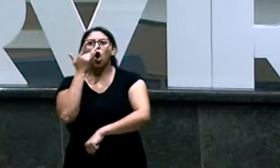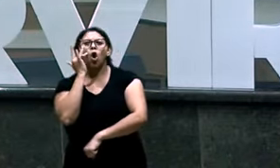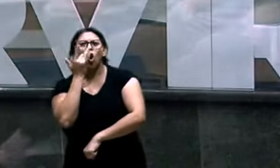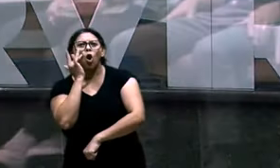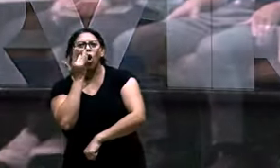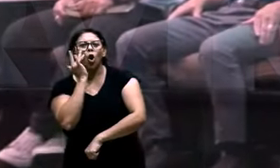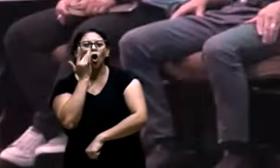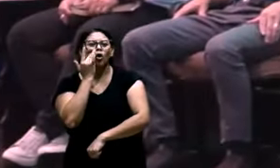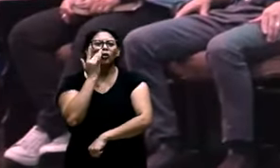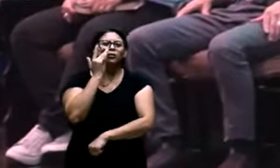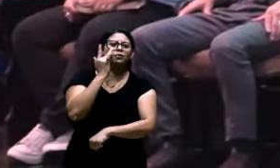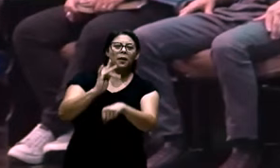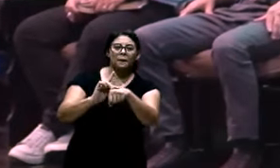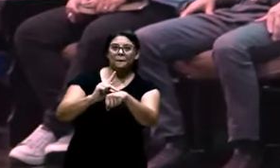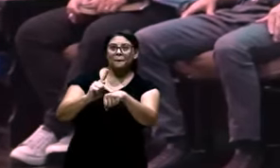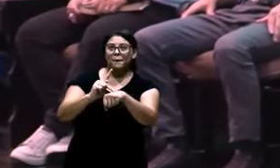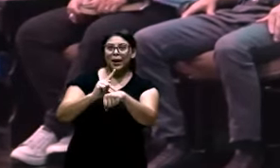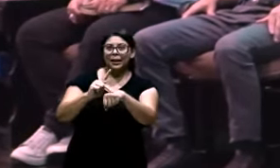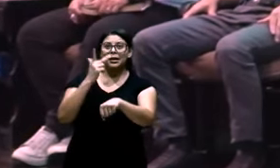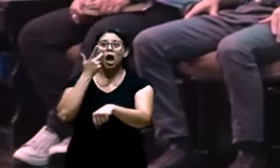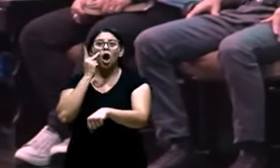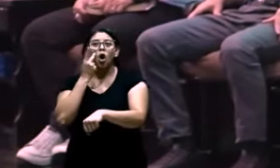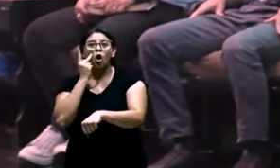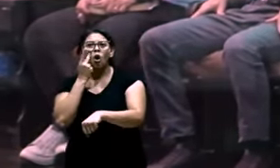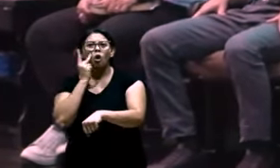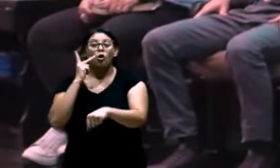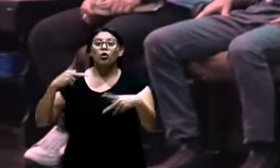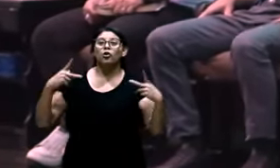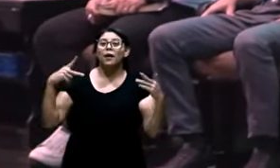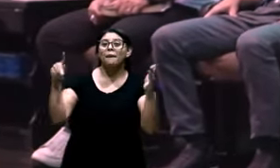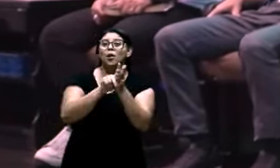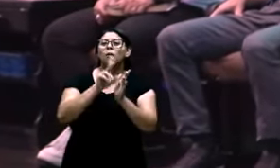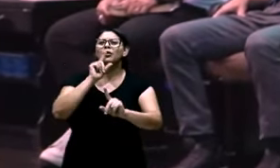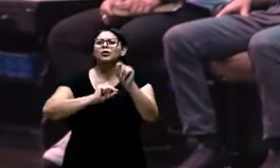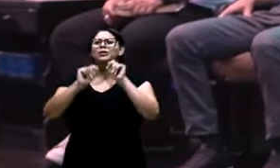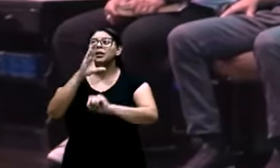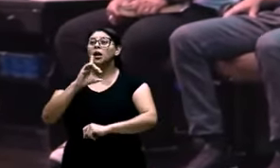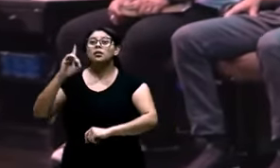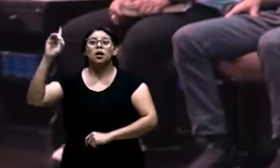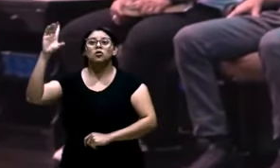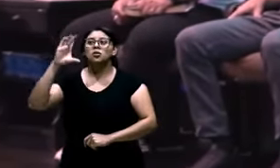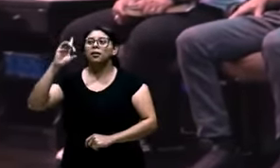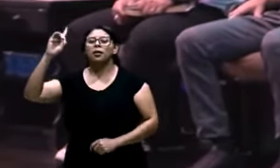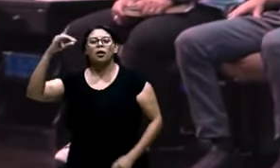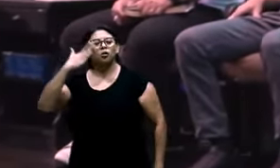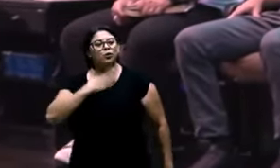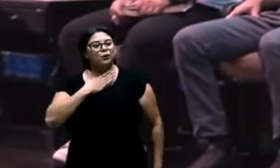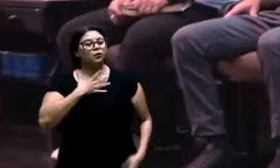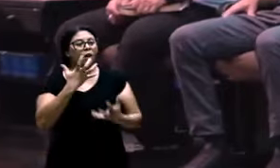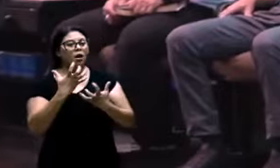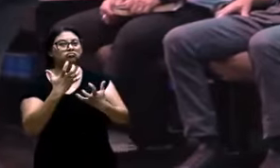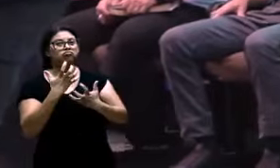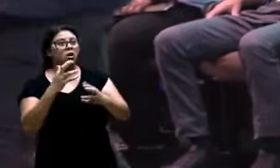que ele está dizendo nas entrelinhas é, se eu quiser, eu construo 1 milhão de templos maiores que o de